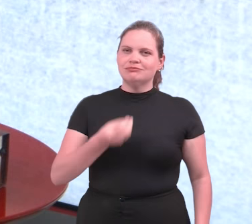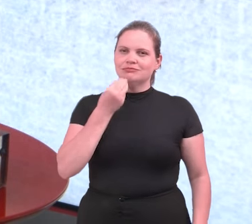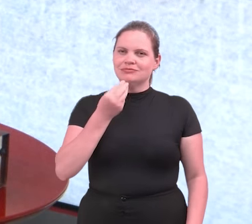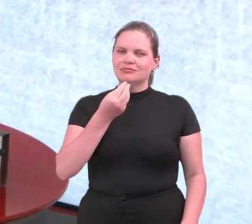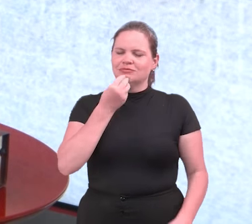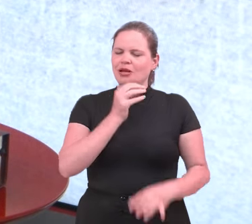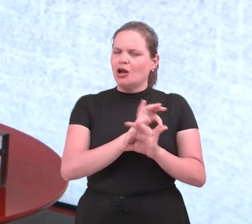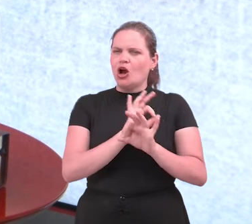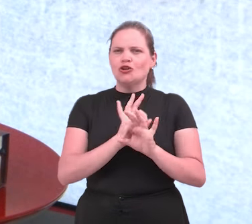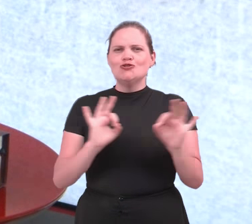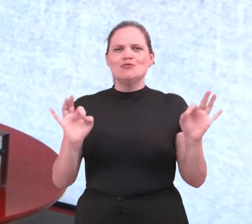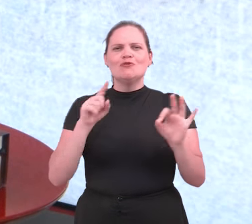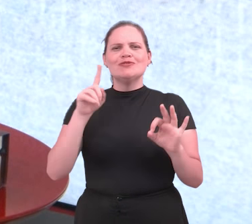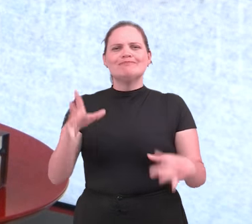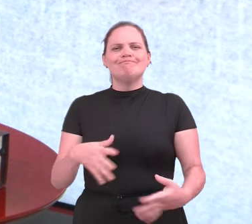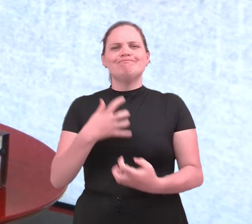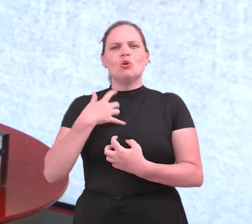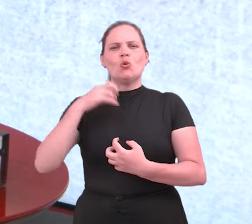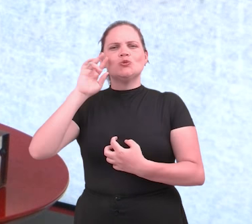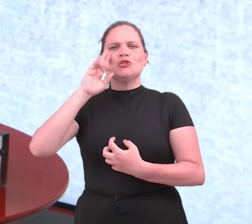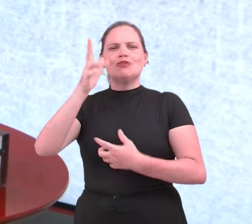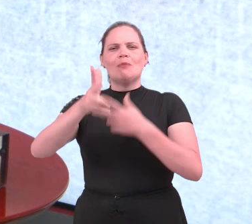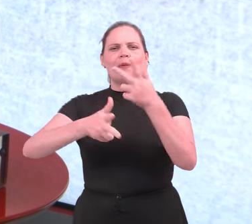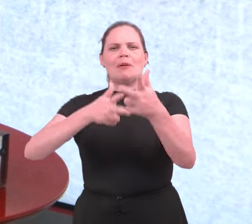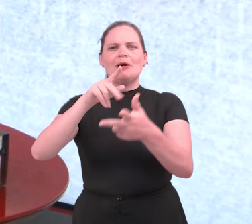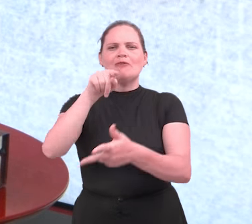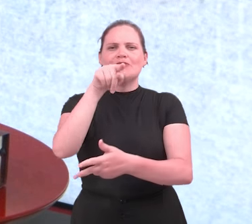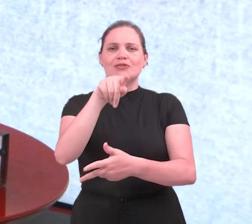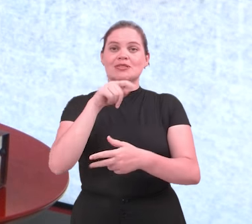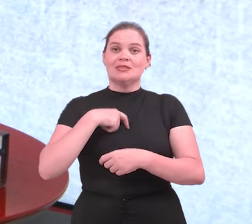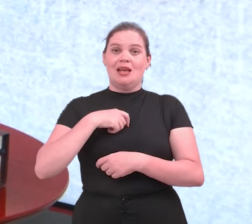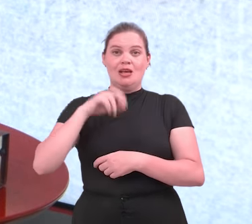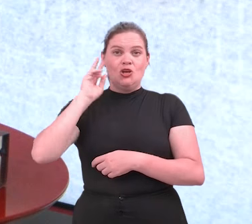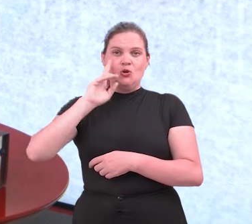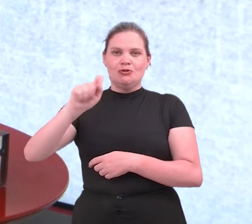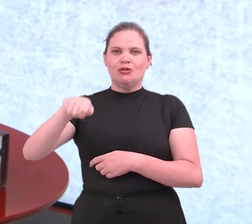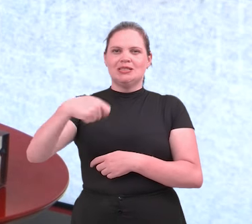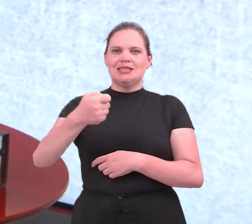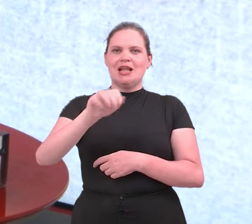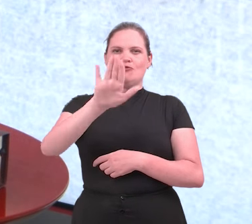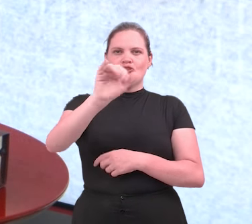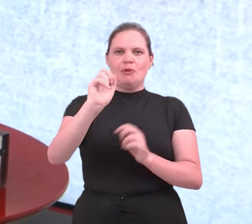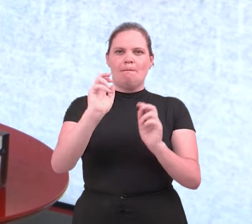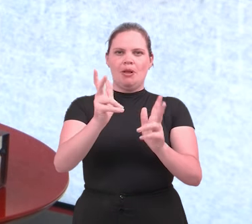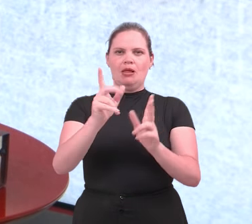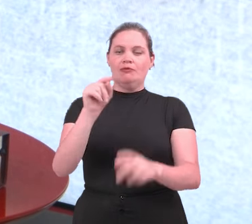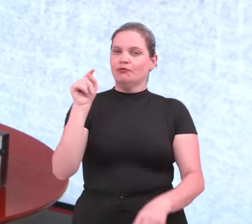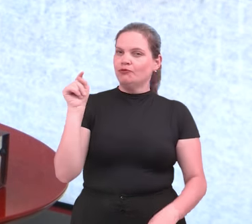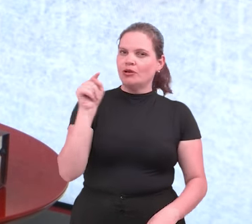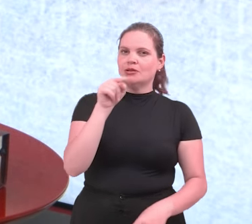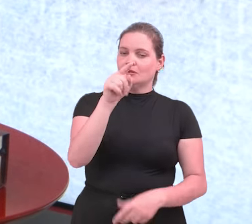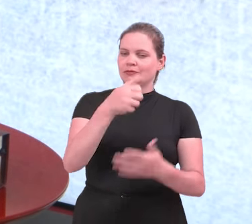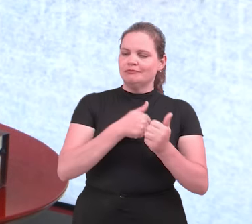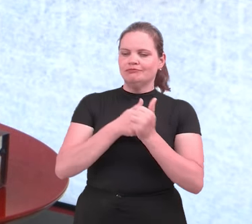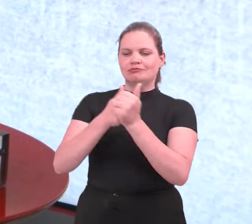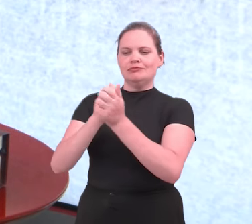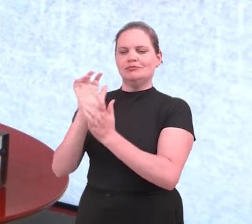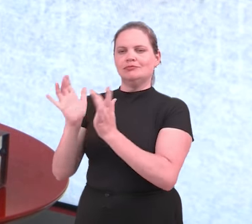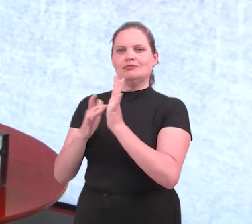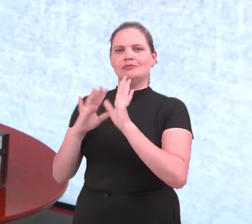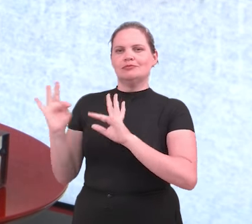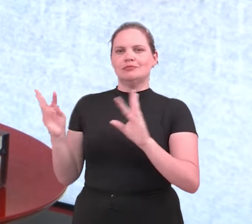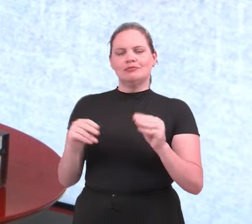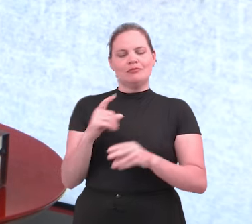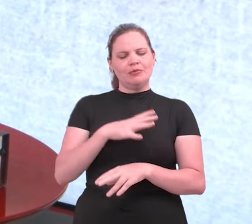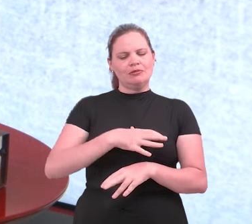Jesus, ser chamado por Ele pelo seu nome e seguir os passos de Jesus. Isso certamente